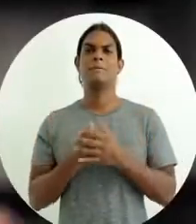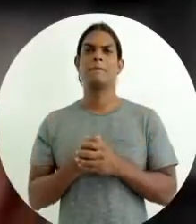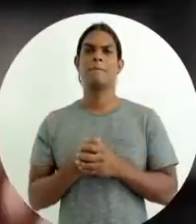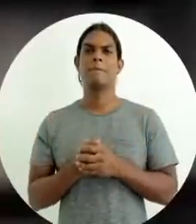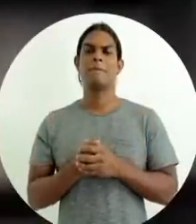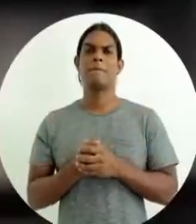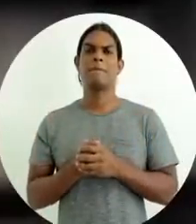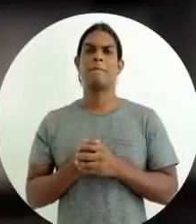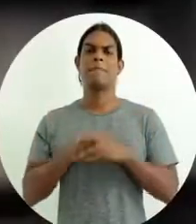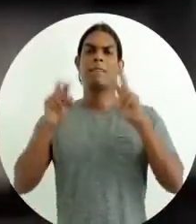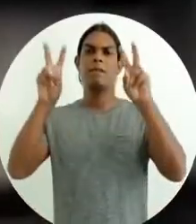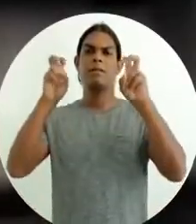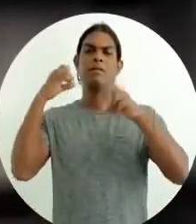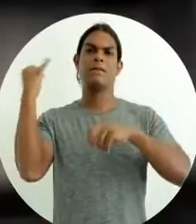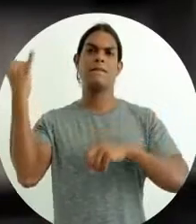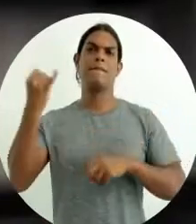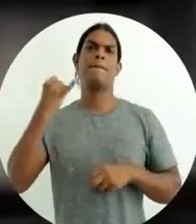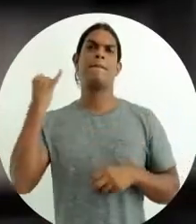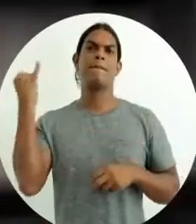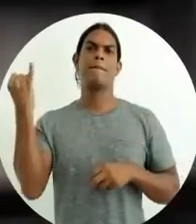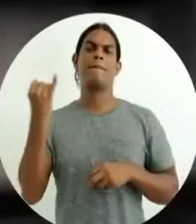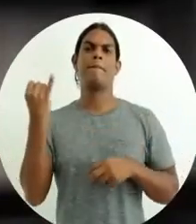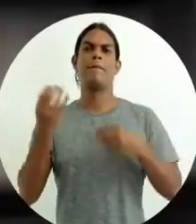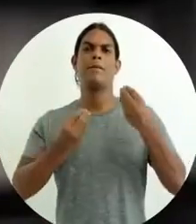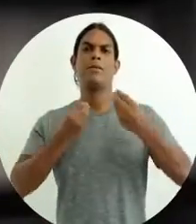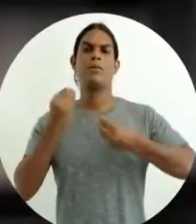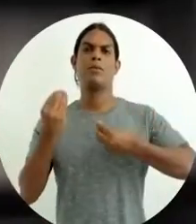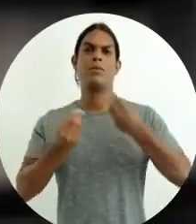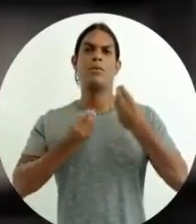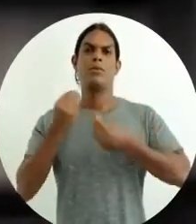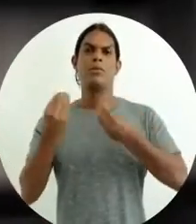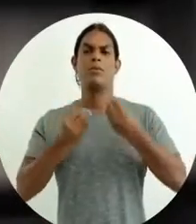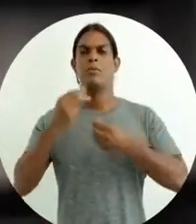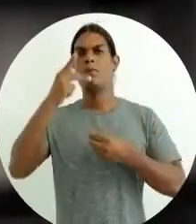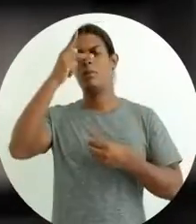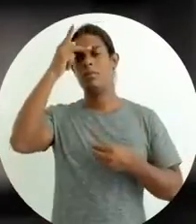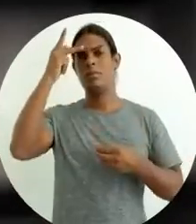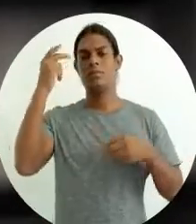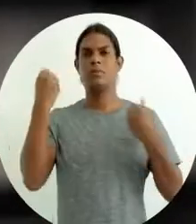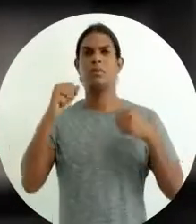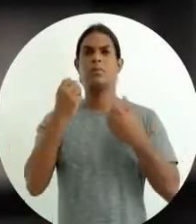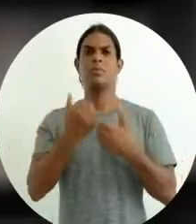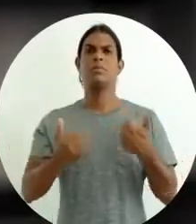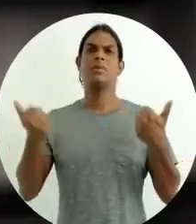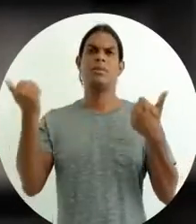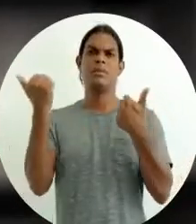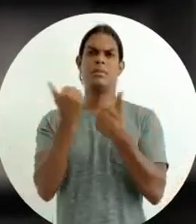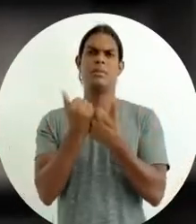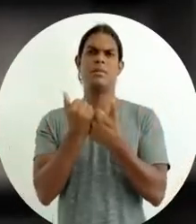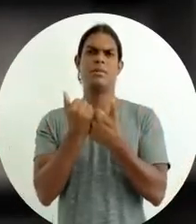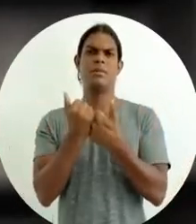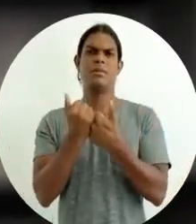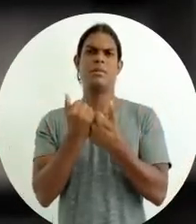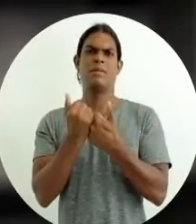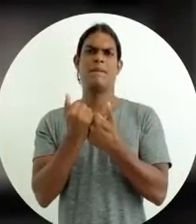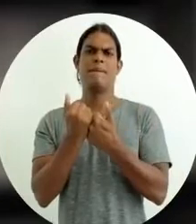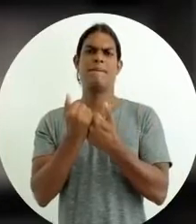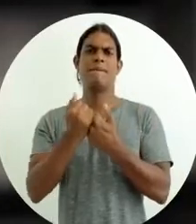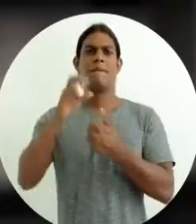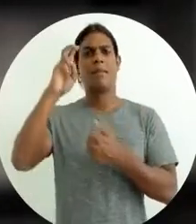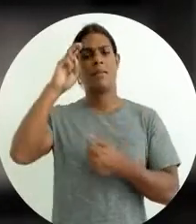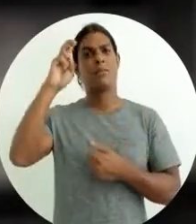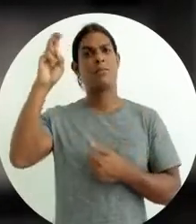sobre algo muito importante. Por exemplo, como o funcionário pode se adaptar a